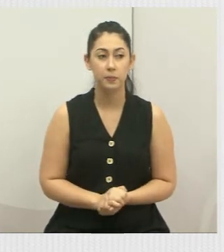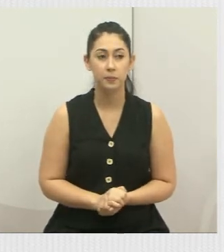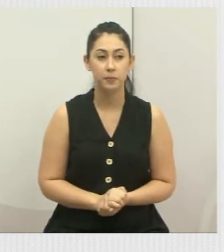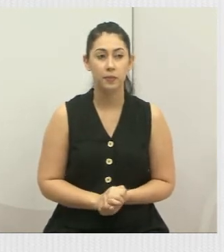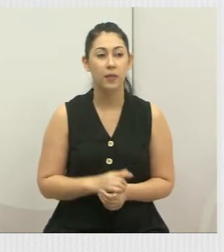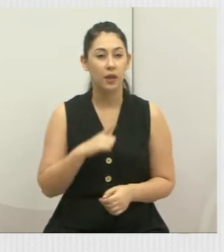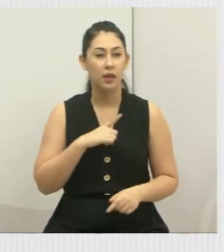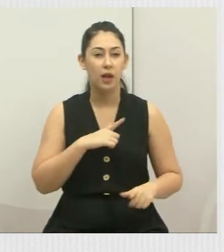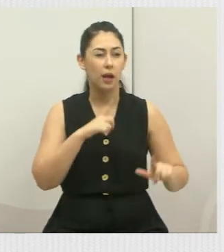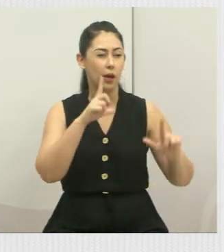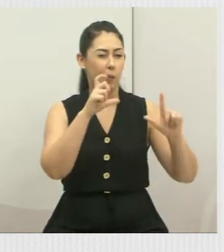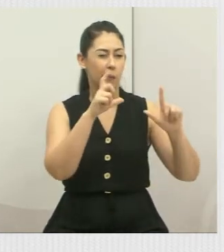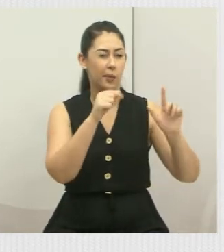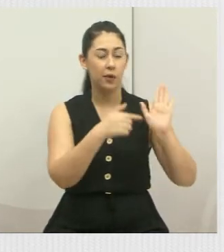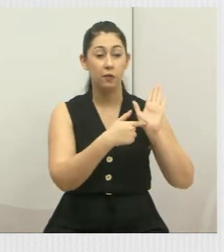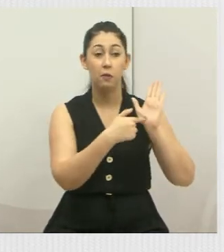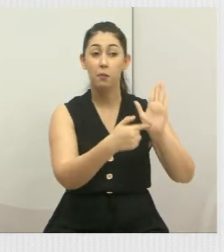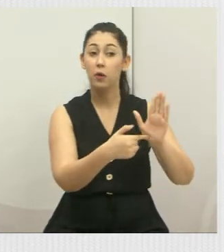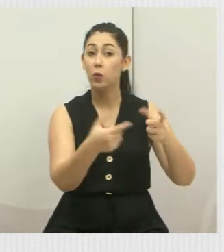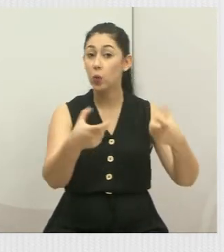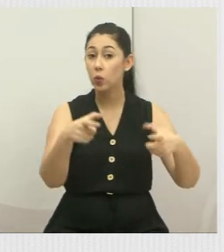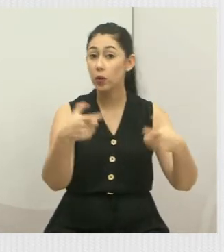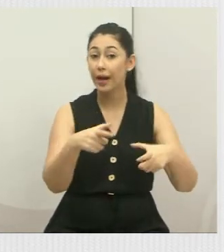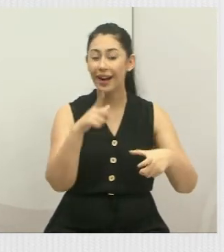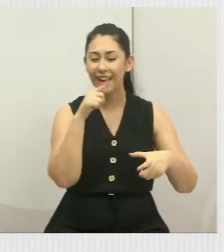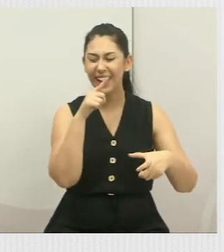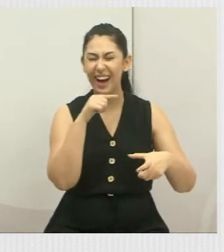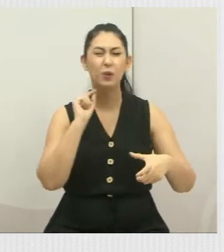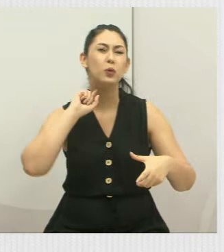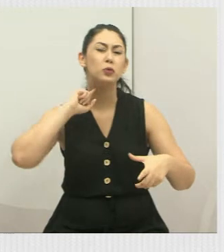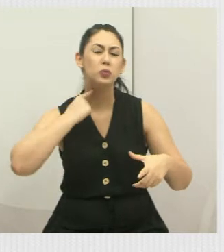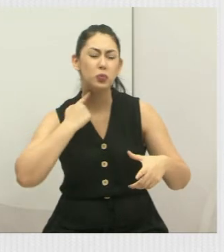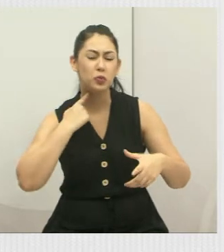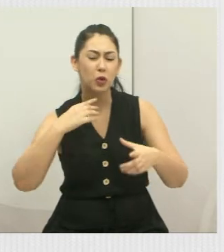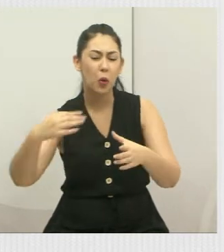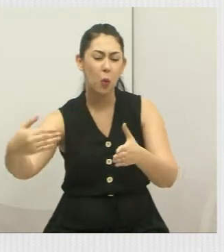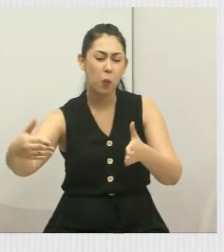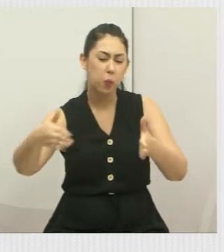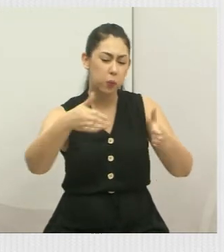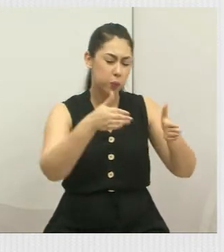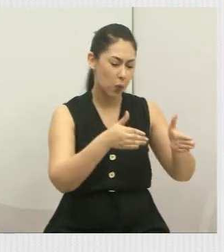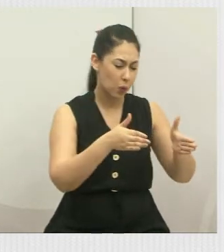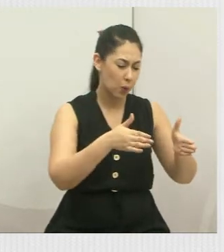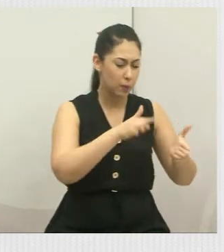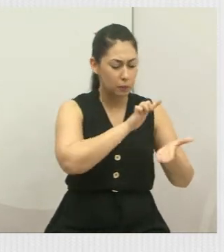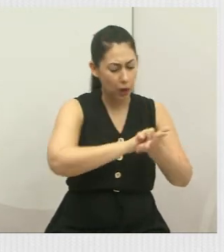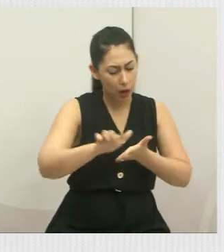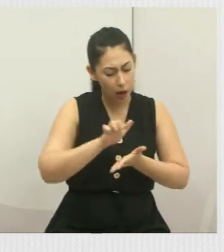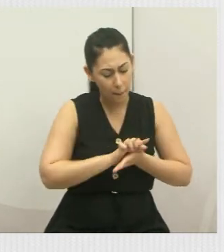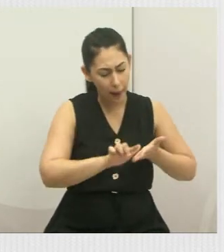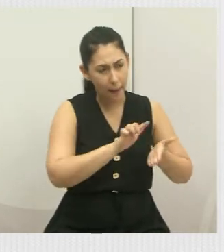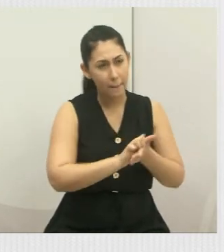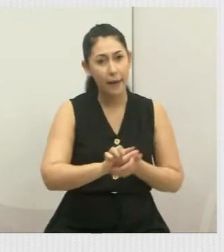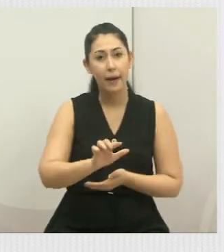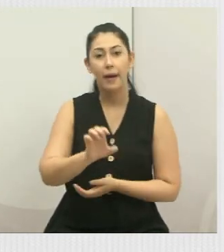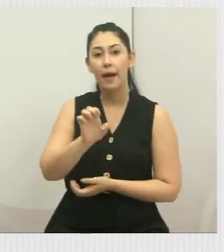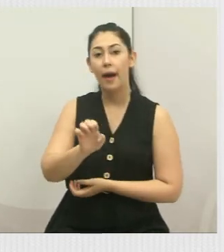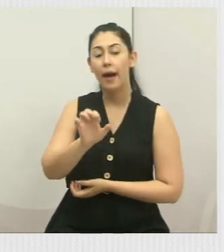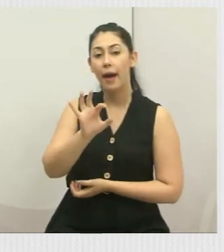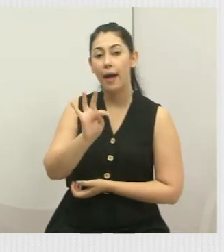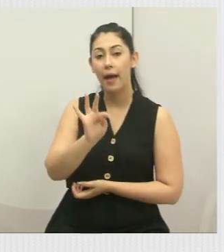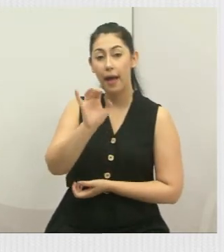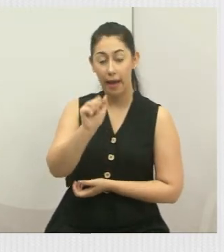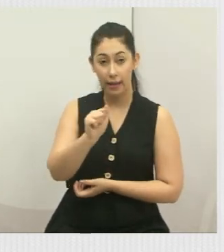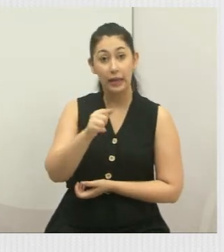superior da estação de tratamento de água. Se você conhece a estação de tratamento de água, ou a ETA, como nós chamamos, dê